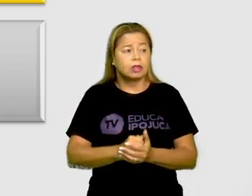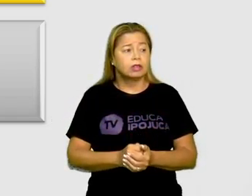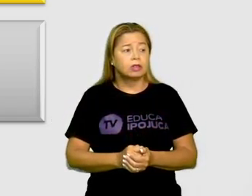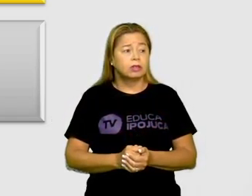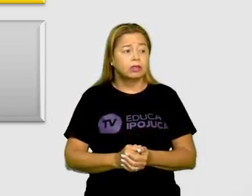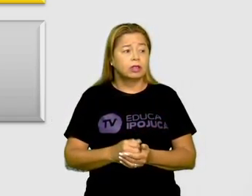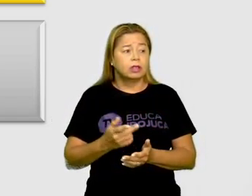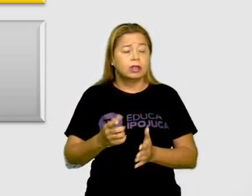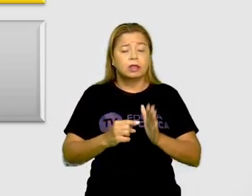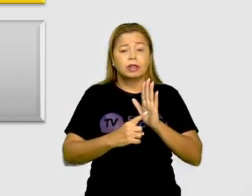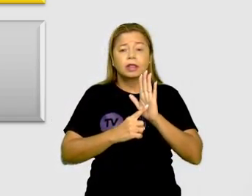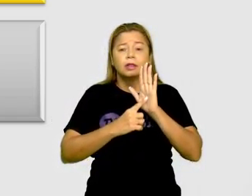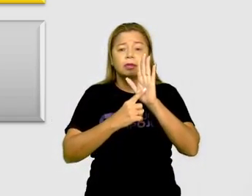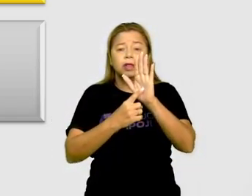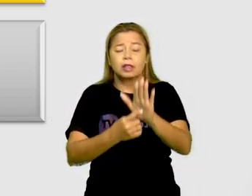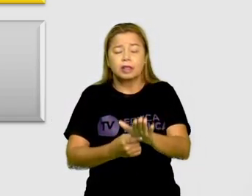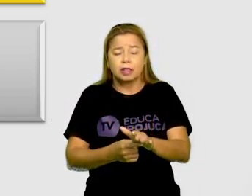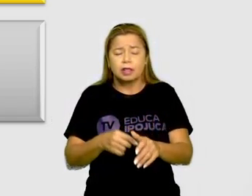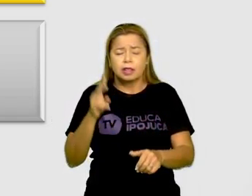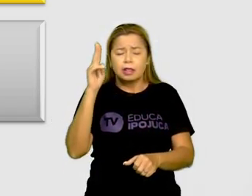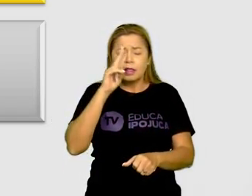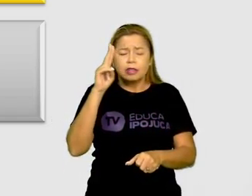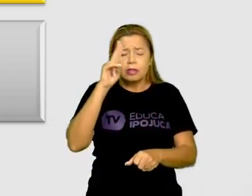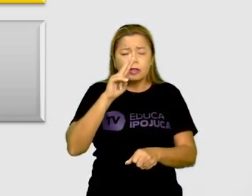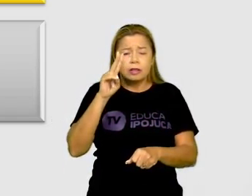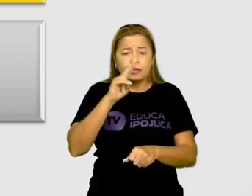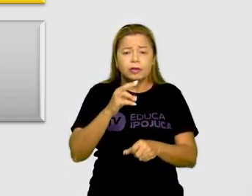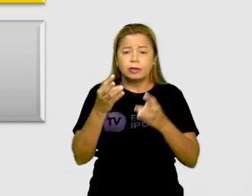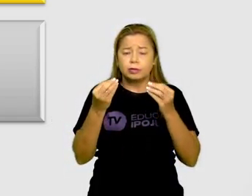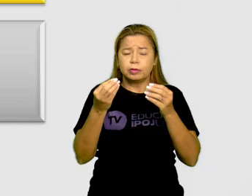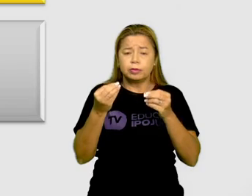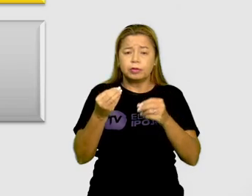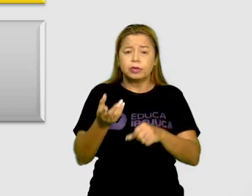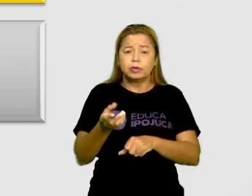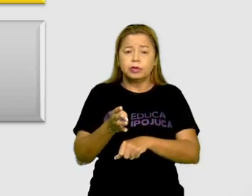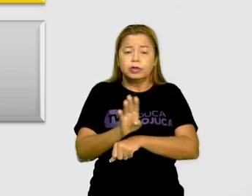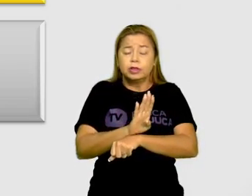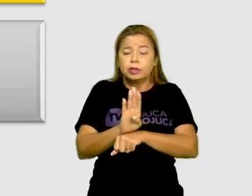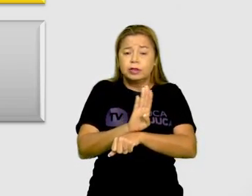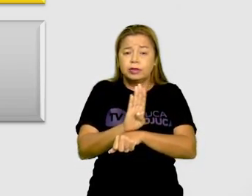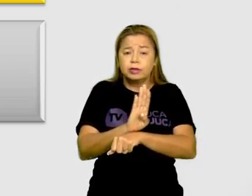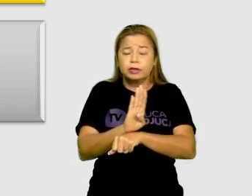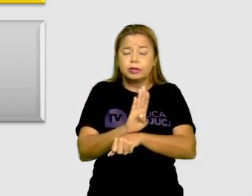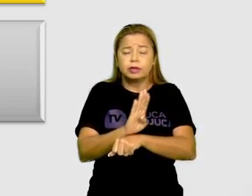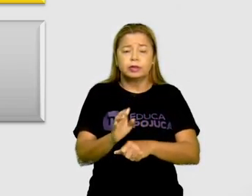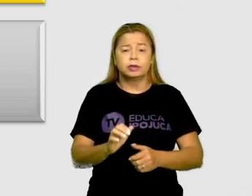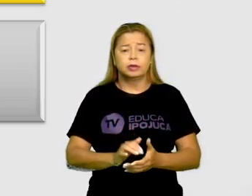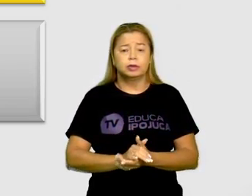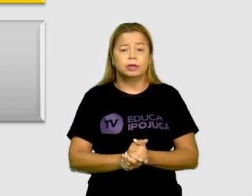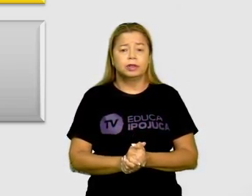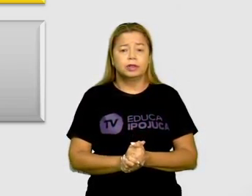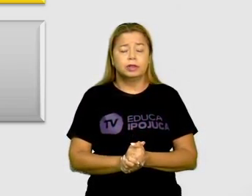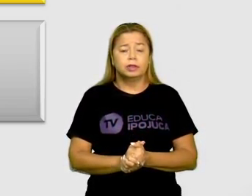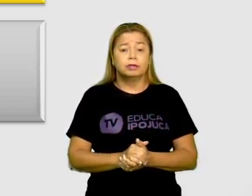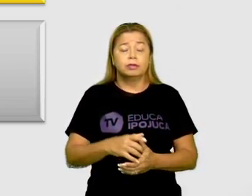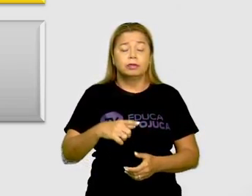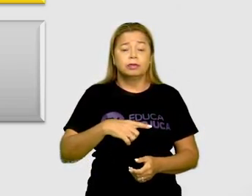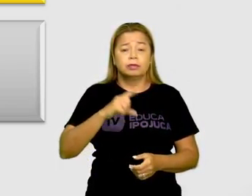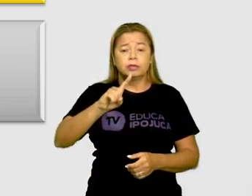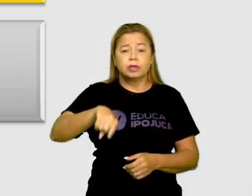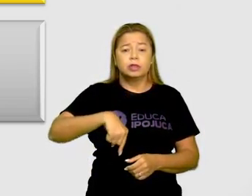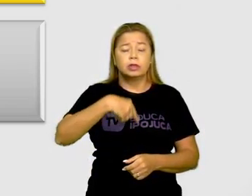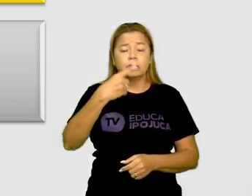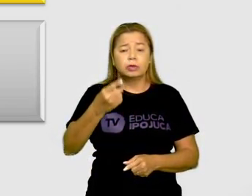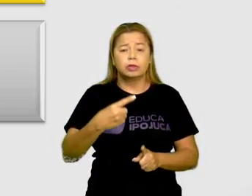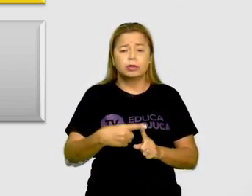forma diferente com aquilo que a gente utiliza aqui no nosso país, tá certo? Também tem outras unidades